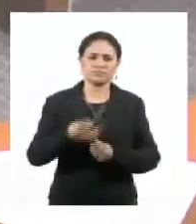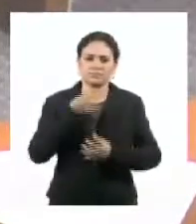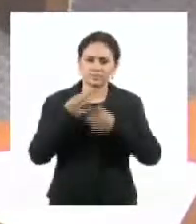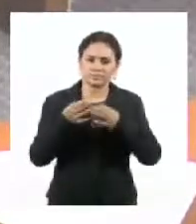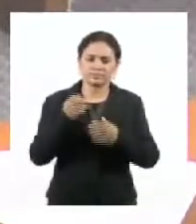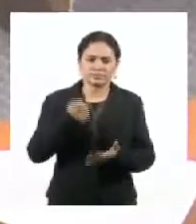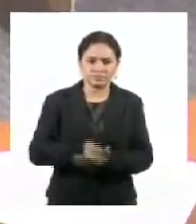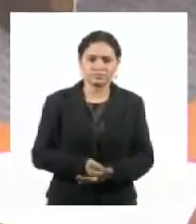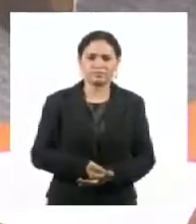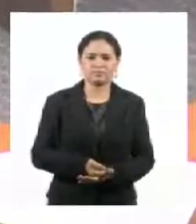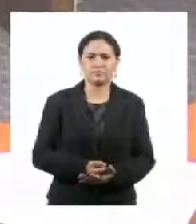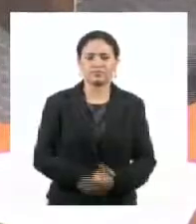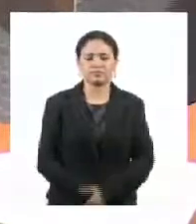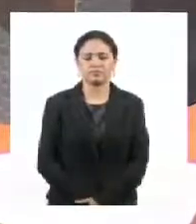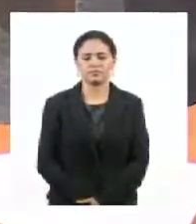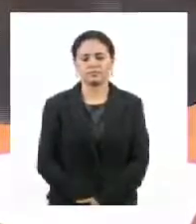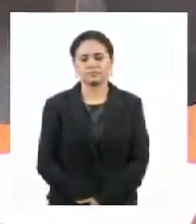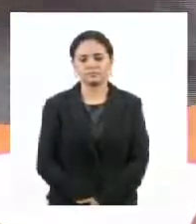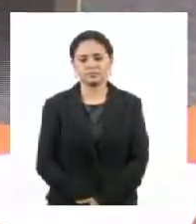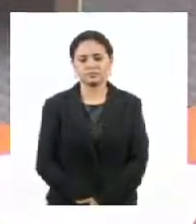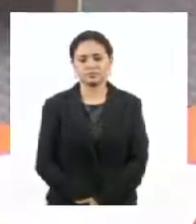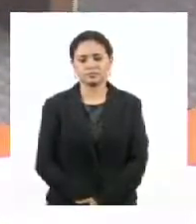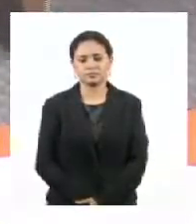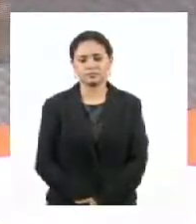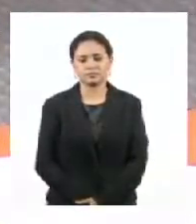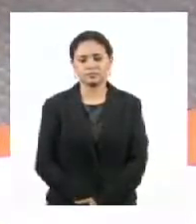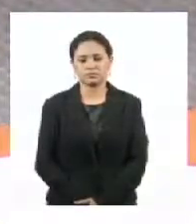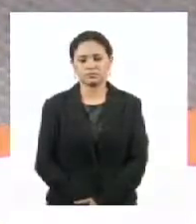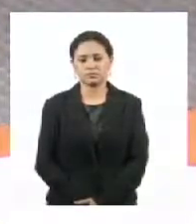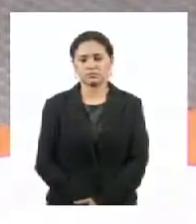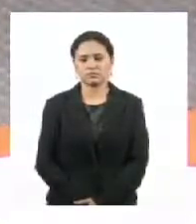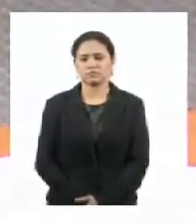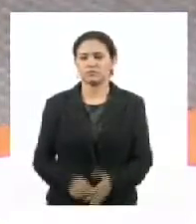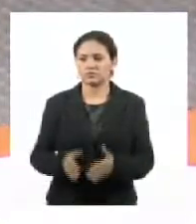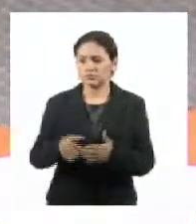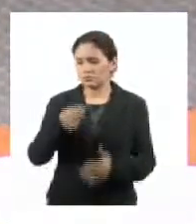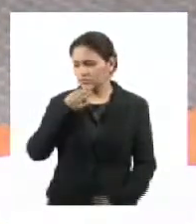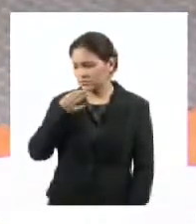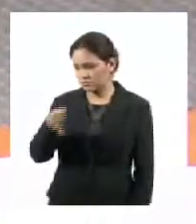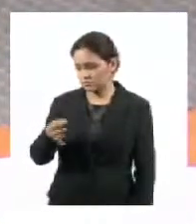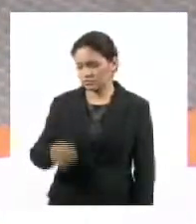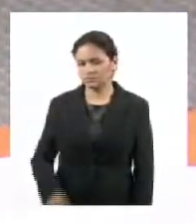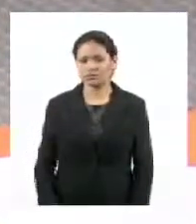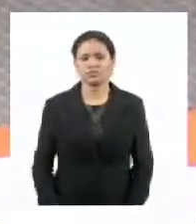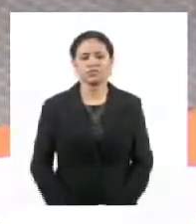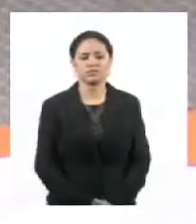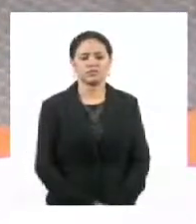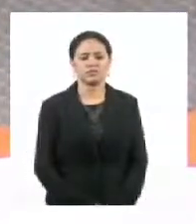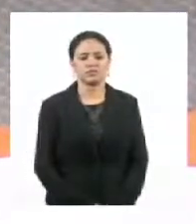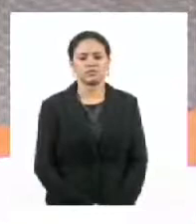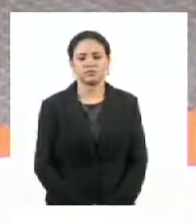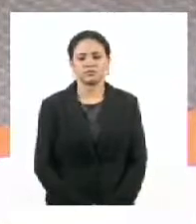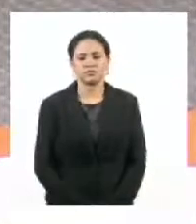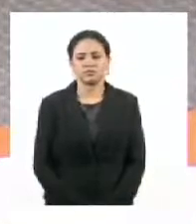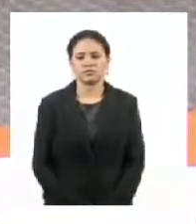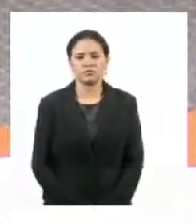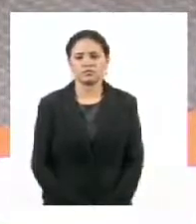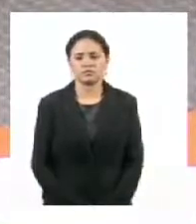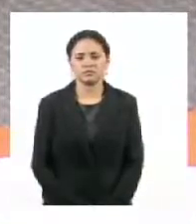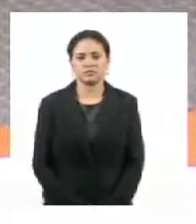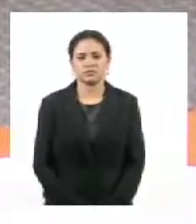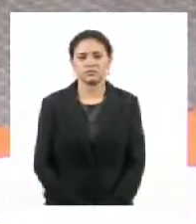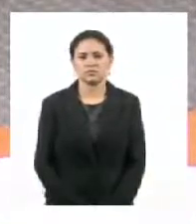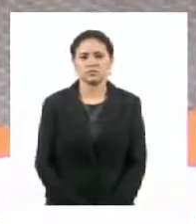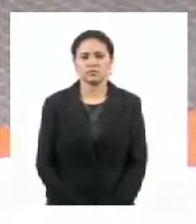Logo em seguida, deputado Wellington, eu também queria ter a oportunidade de partir a vossa excelência. Muito obrigado. Só concluir o raciocínio. Deputado